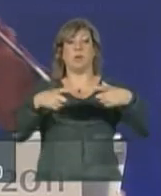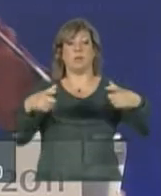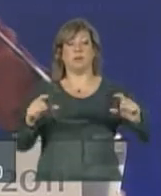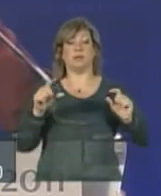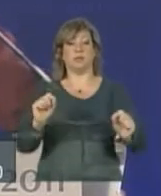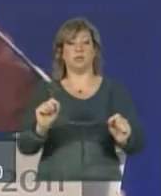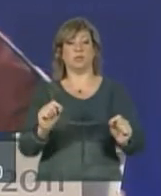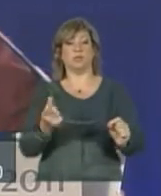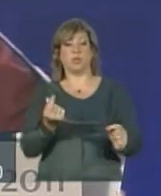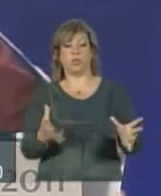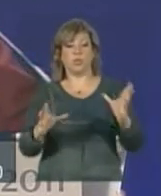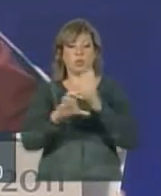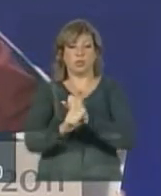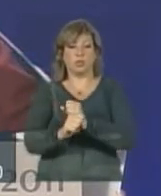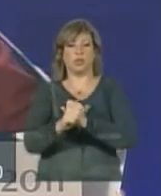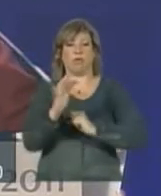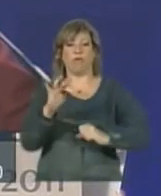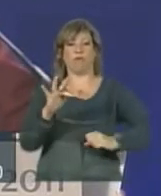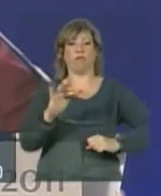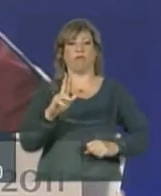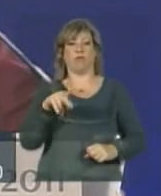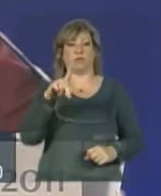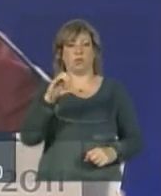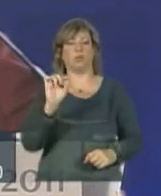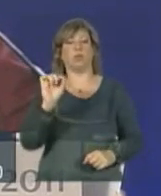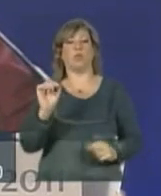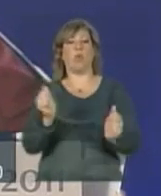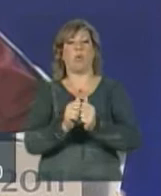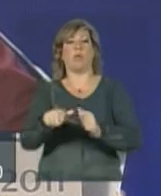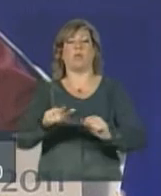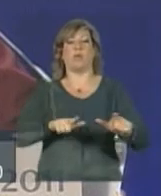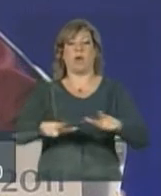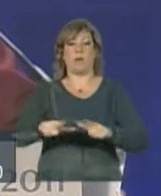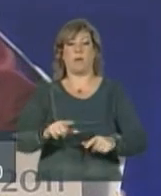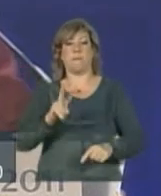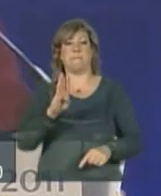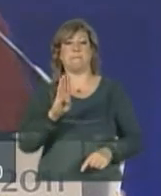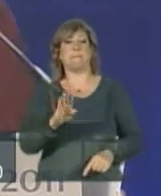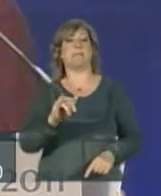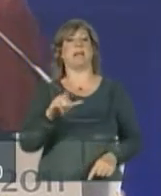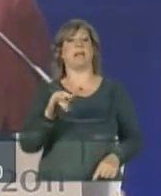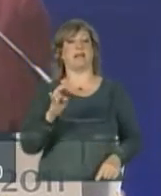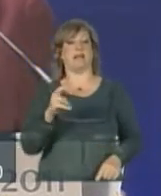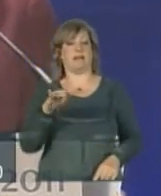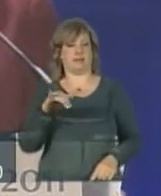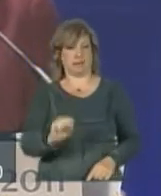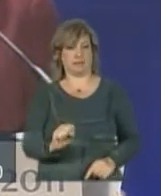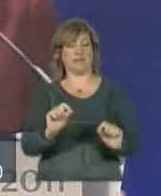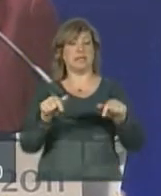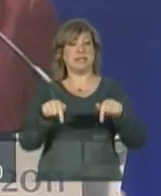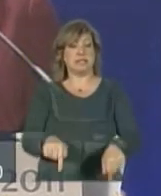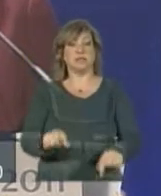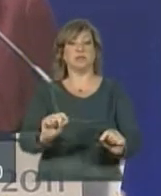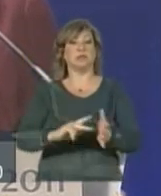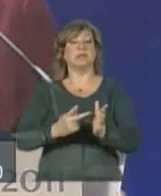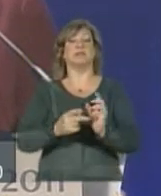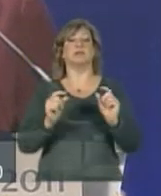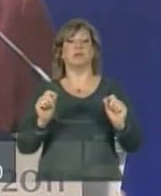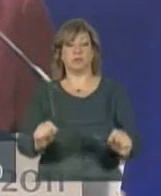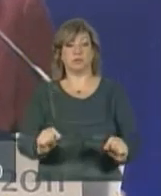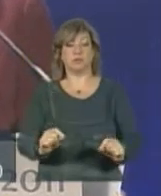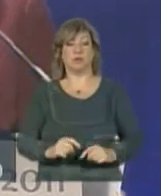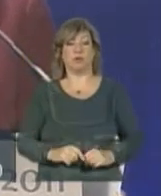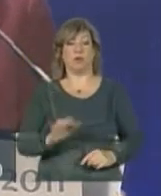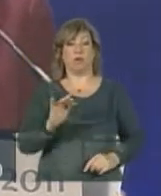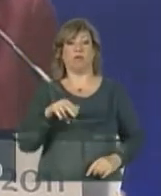dos recursos do fundo através de ações bilaterais. Isso significava que